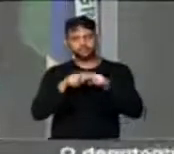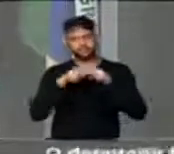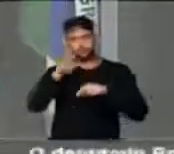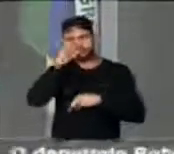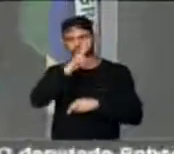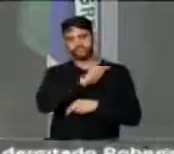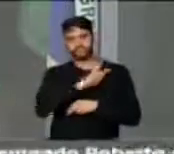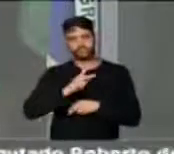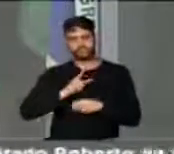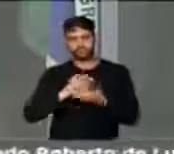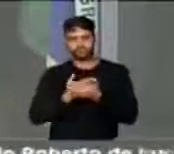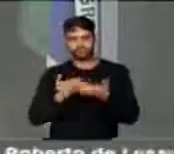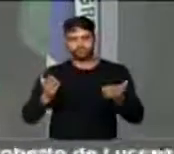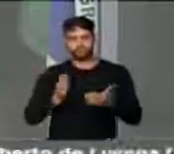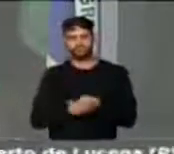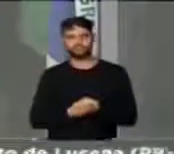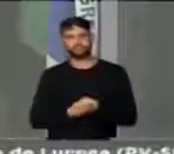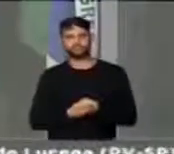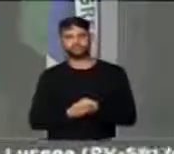senhor presidente,